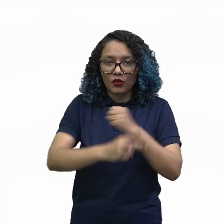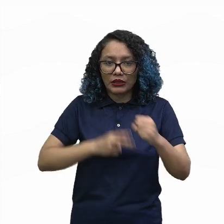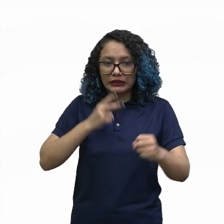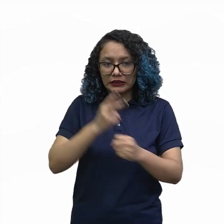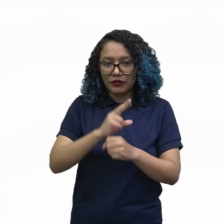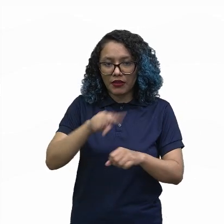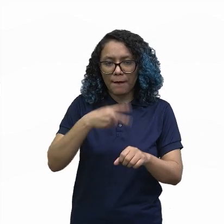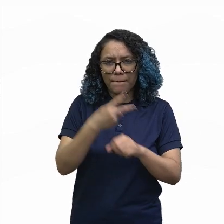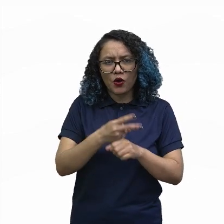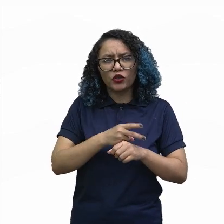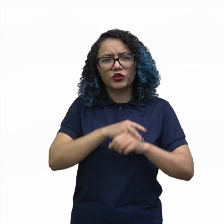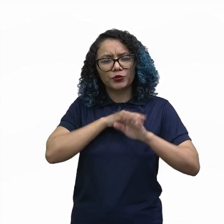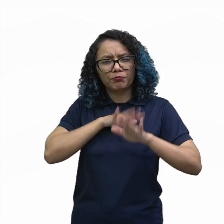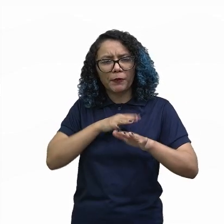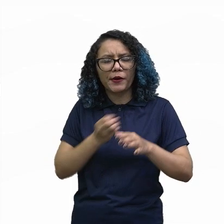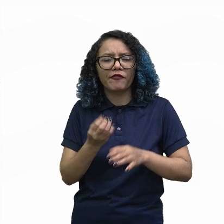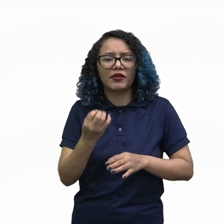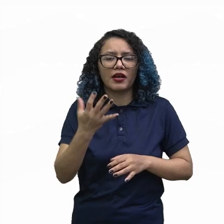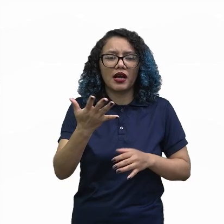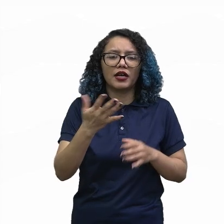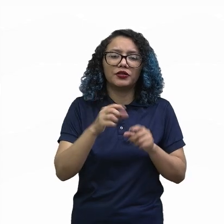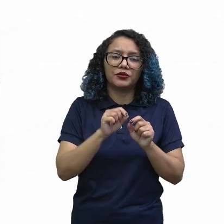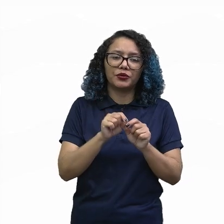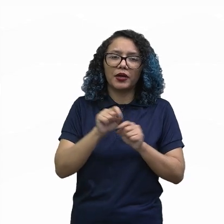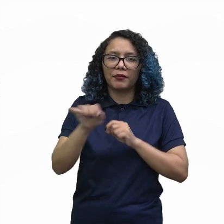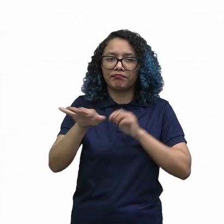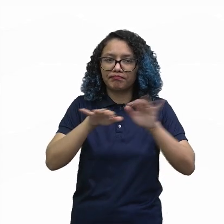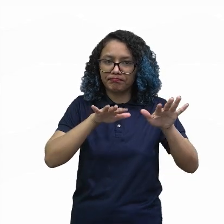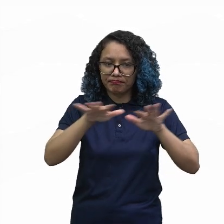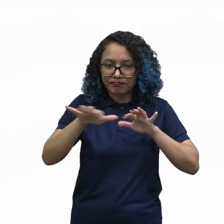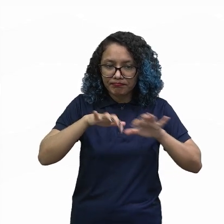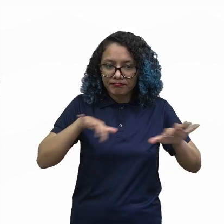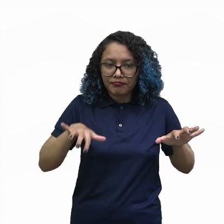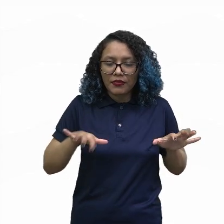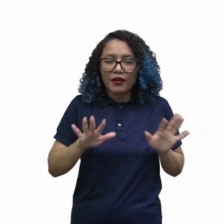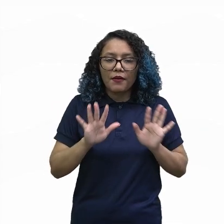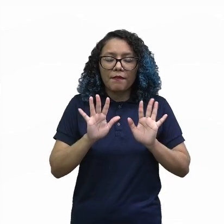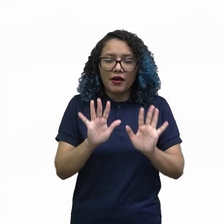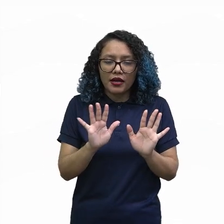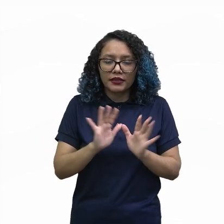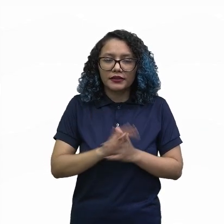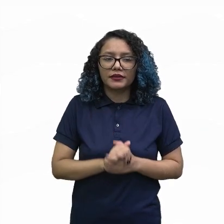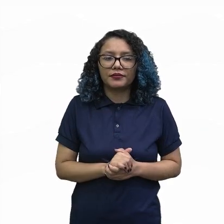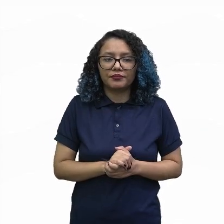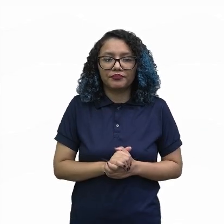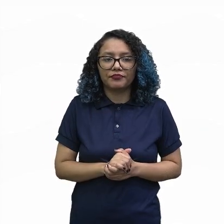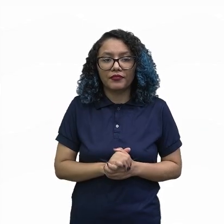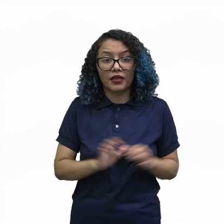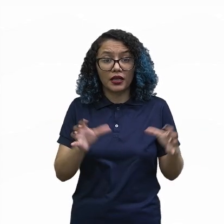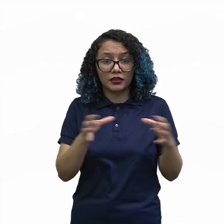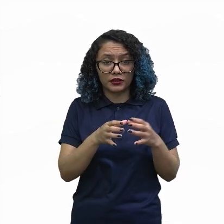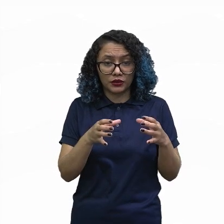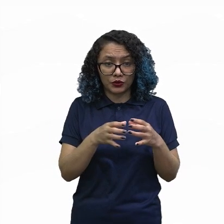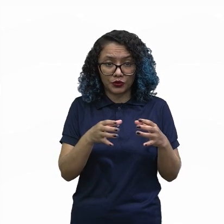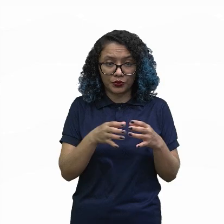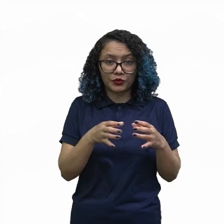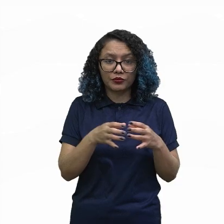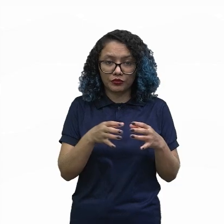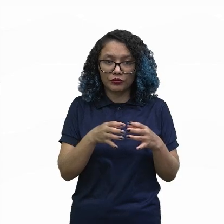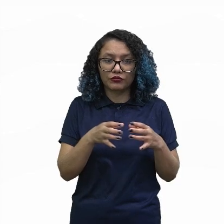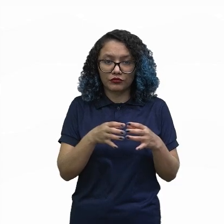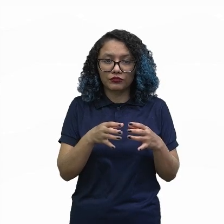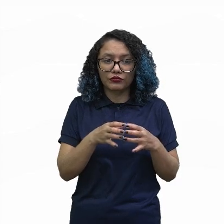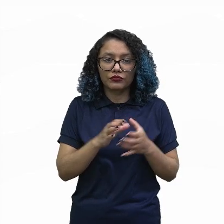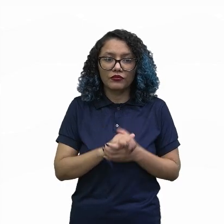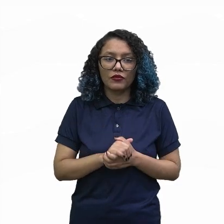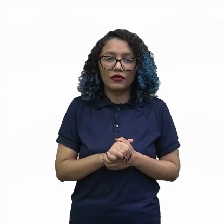de marcha, eles acabaram se dispersando, mas a Coluna Prestes, ela acabou projetando a figura